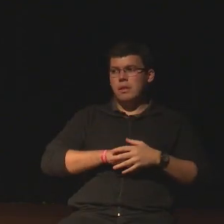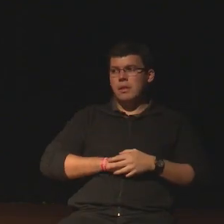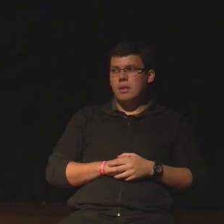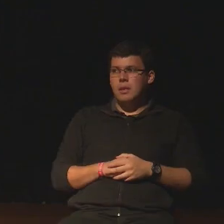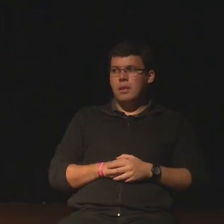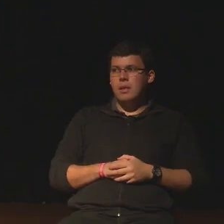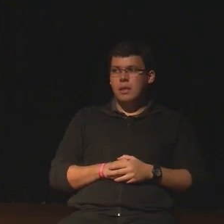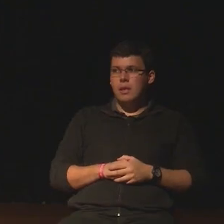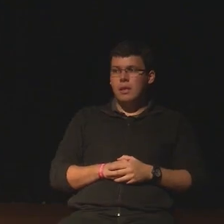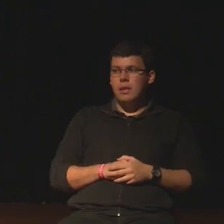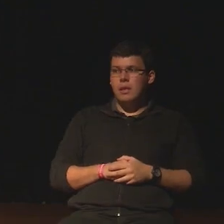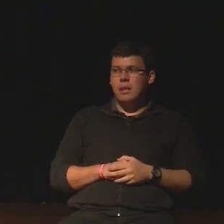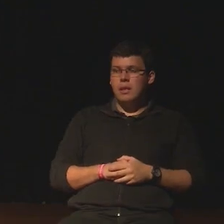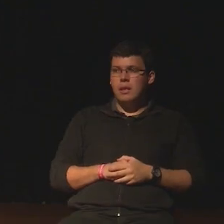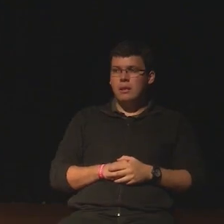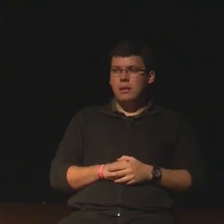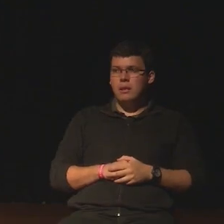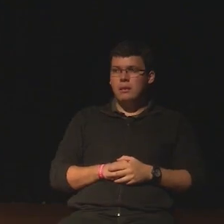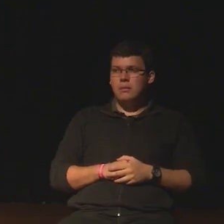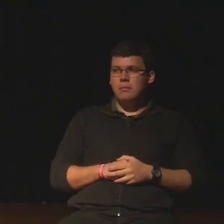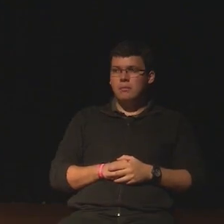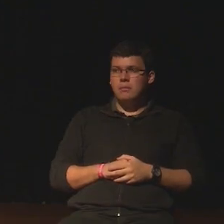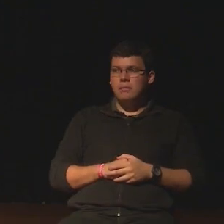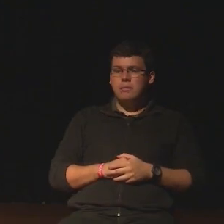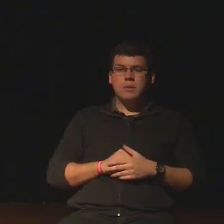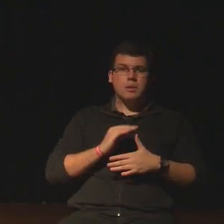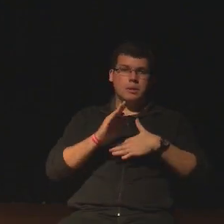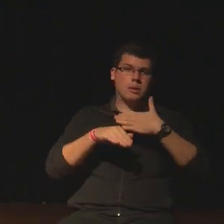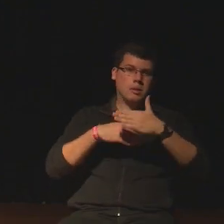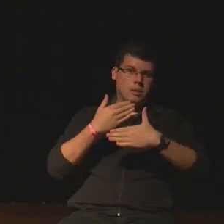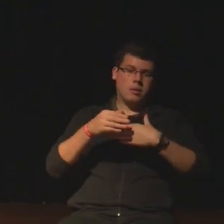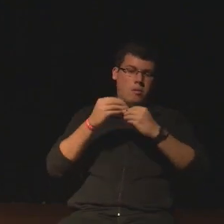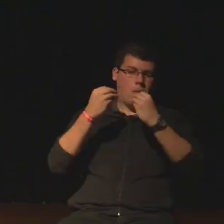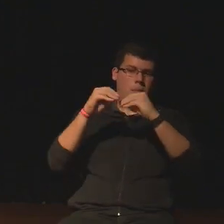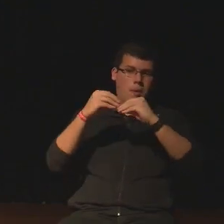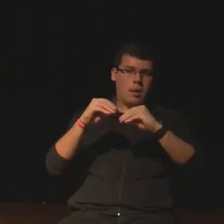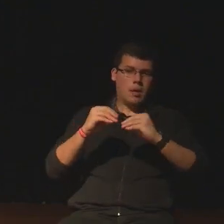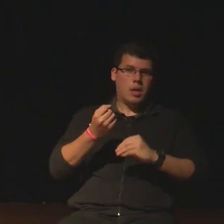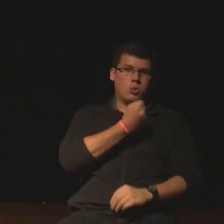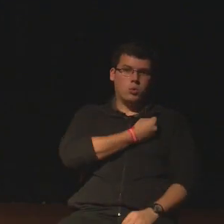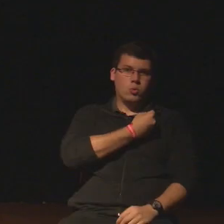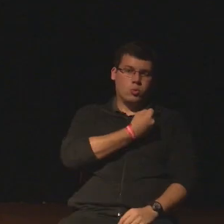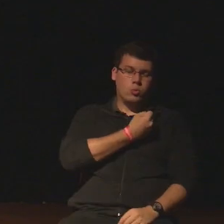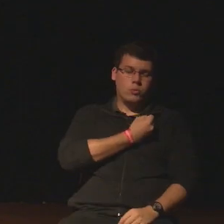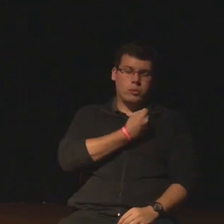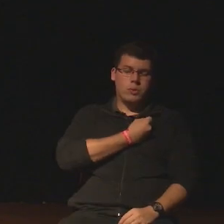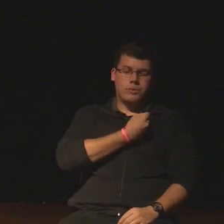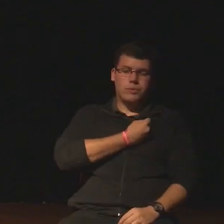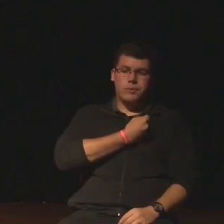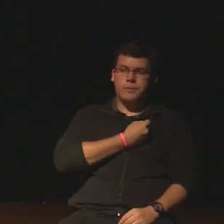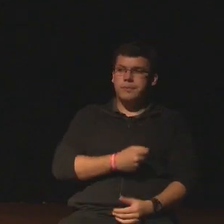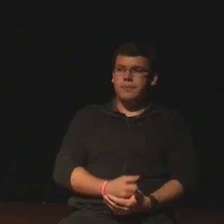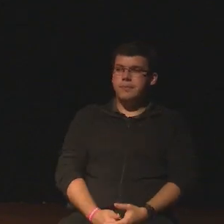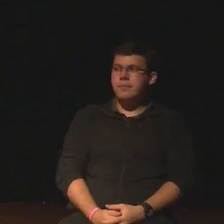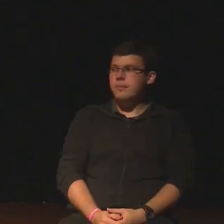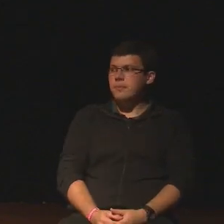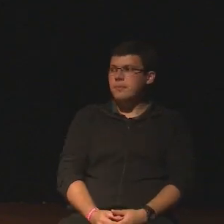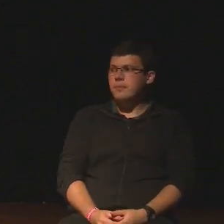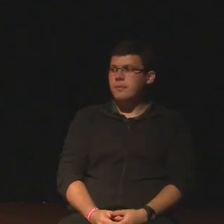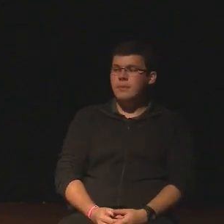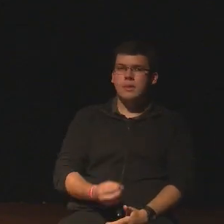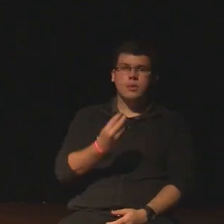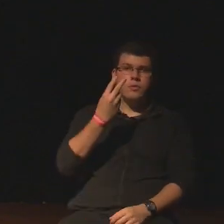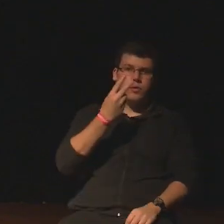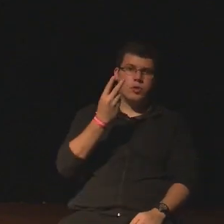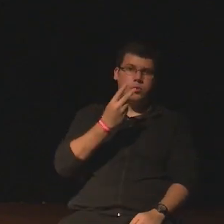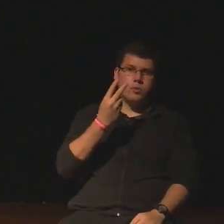estudos. A gente pode passar para vocês também o número do processo. Oi?